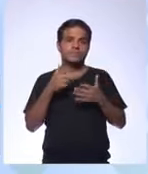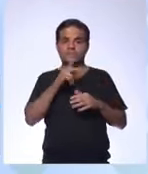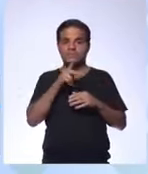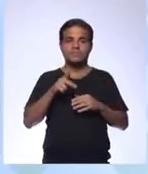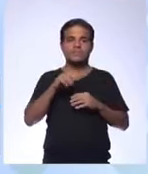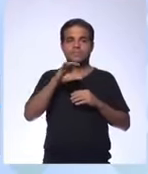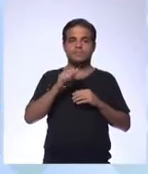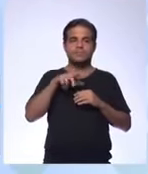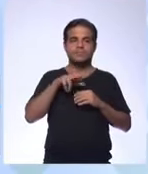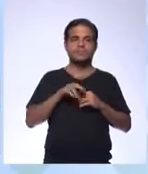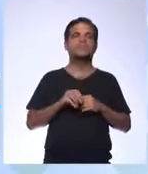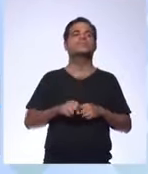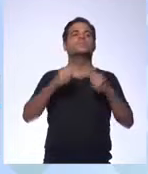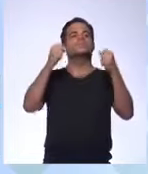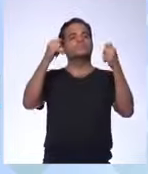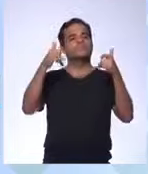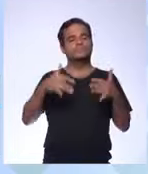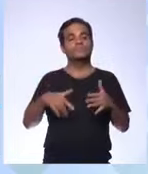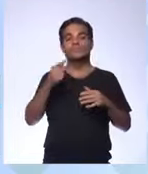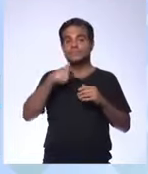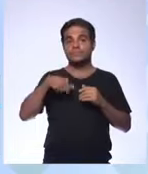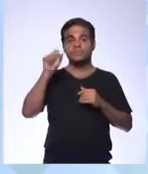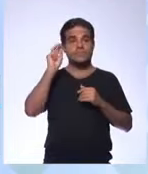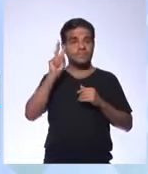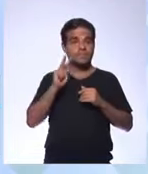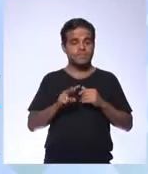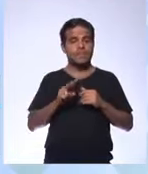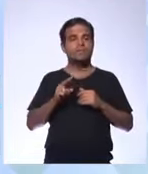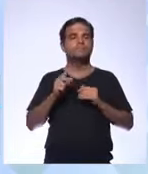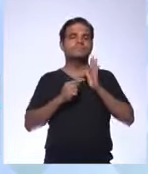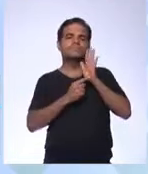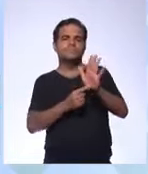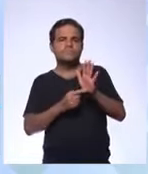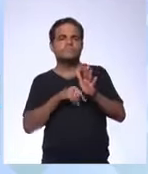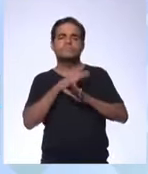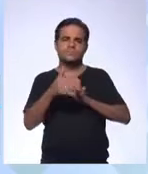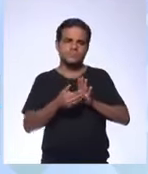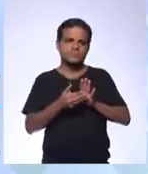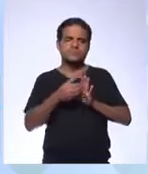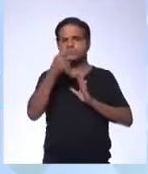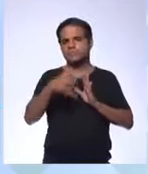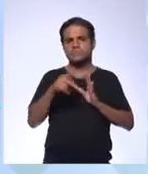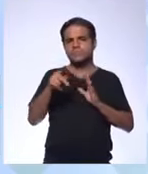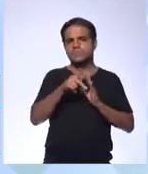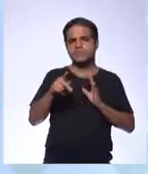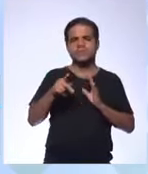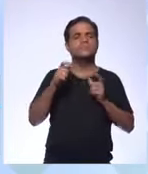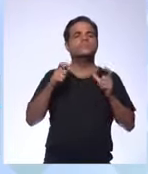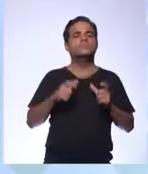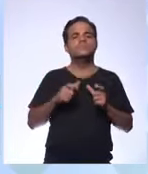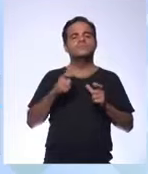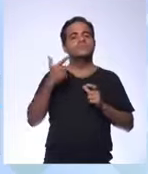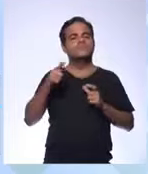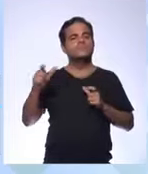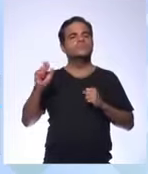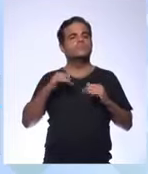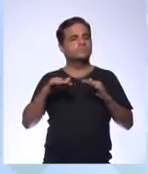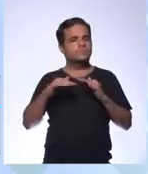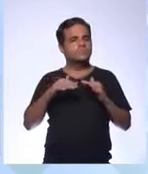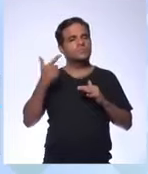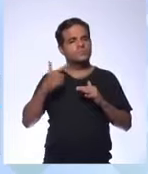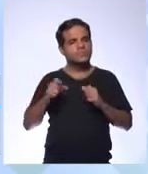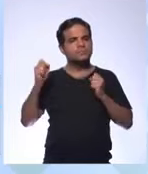professor Carlos disse, porque nós veremos ilustrado tudo isso que o professor trouxe para nós em alguns outros momentos mais para